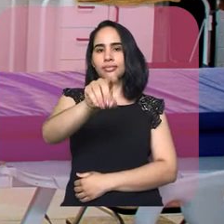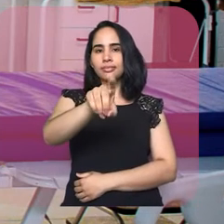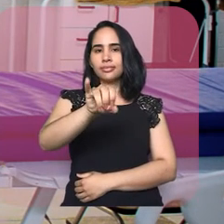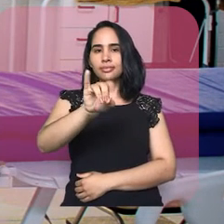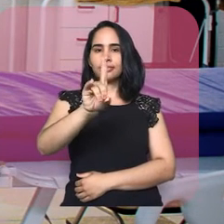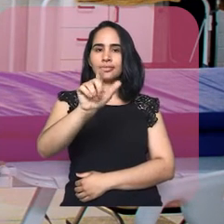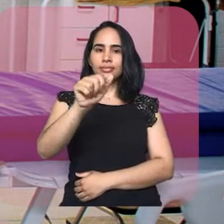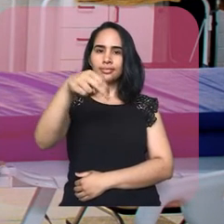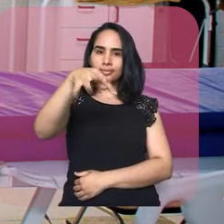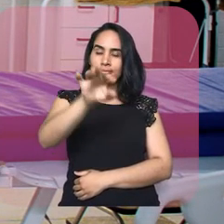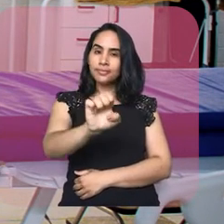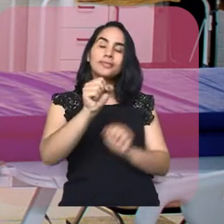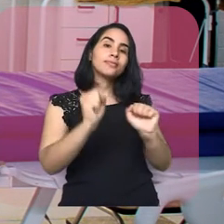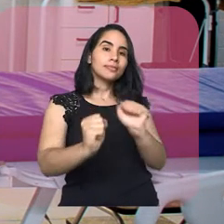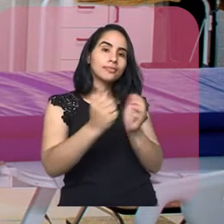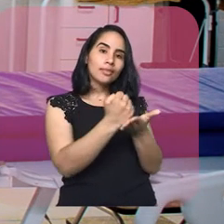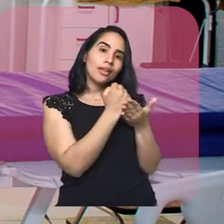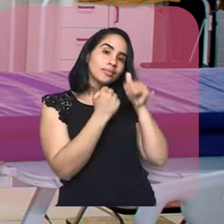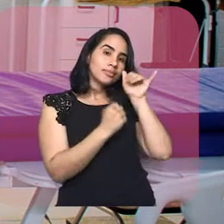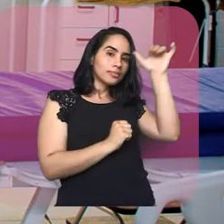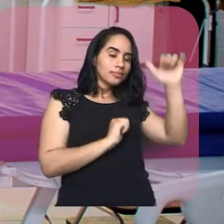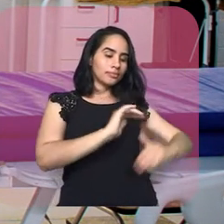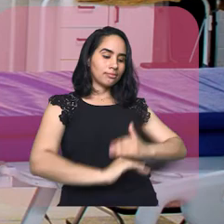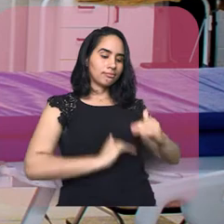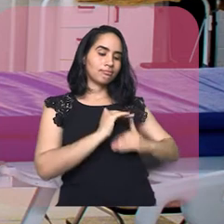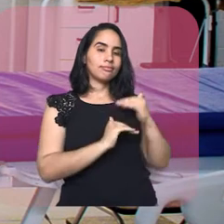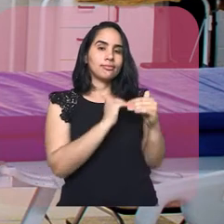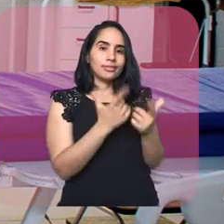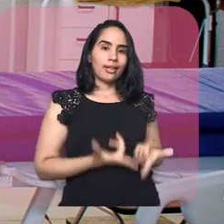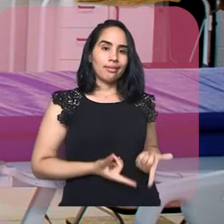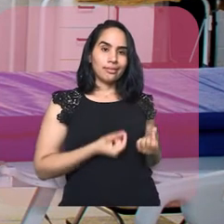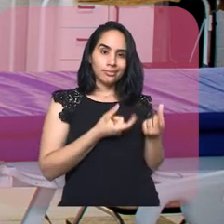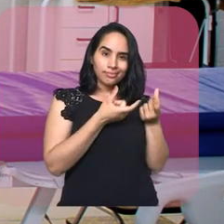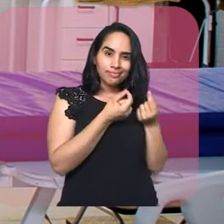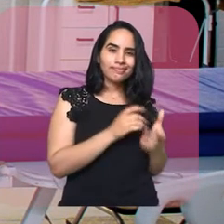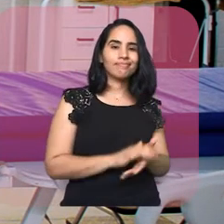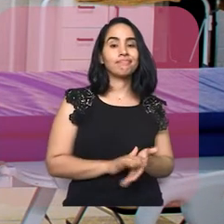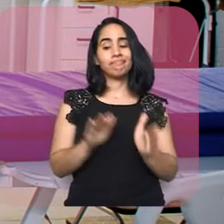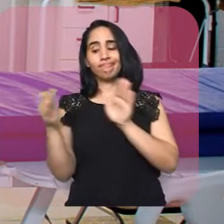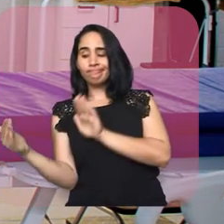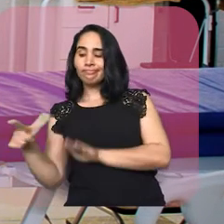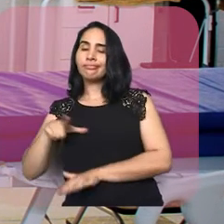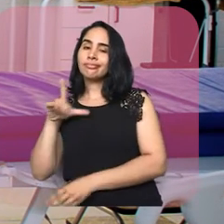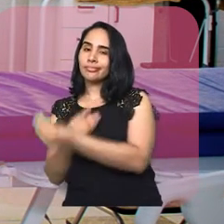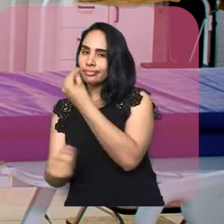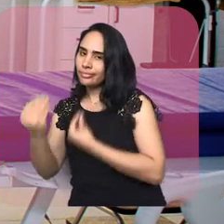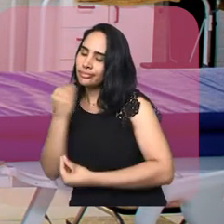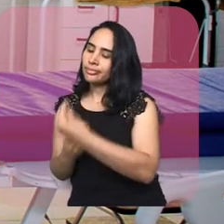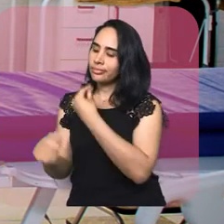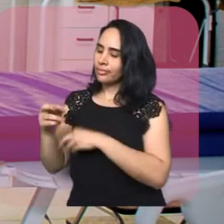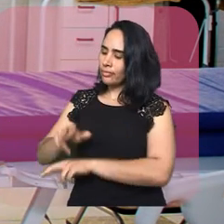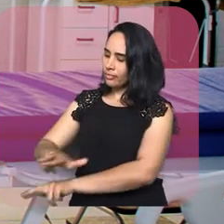antioxidantes que podem prevenir o desenvolvimento da doença o desenvolvimento do Câncer Em contrapartida